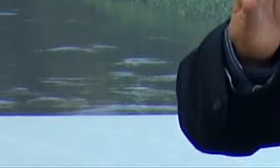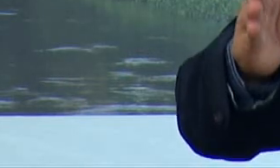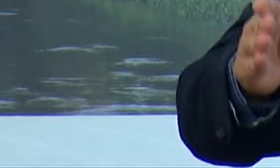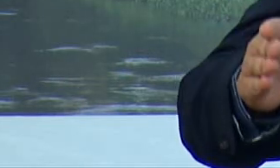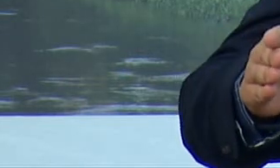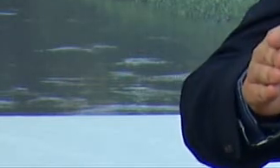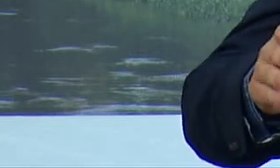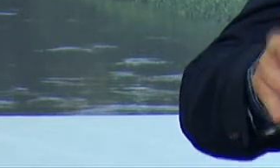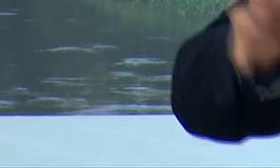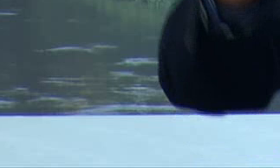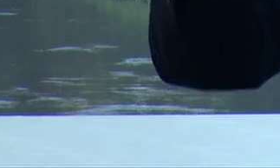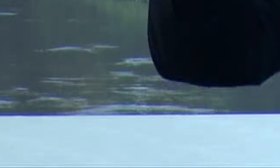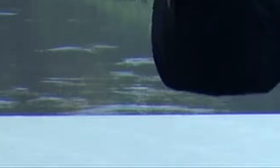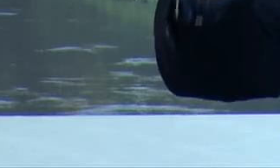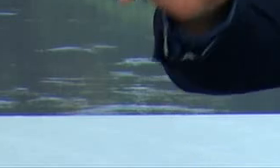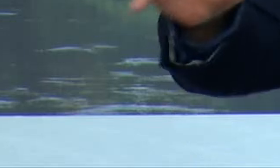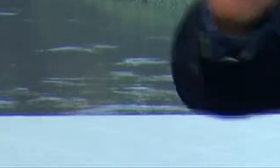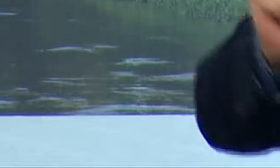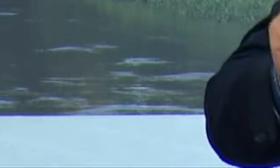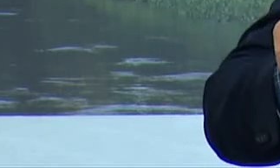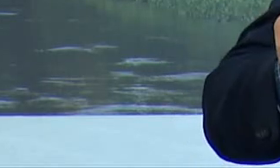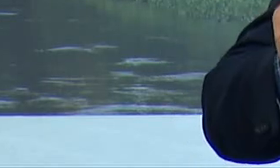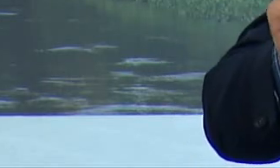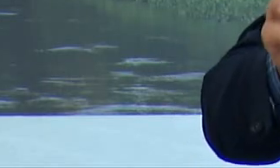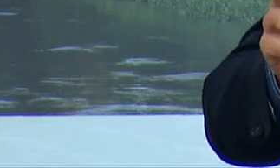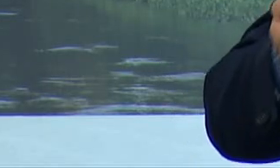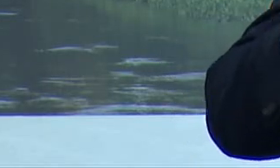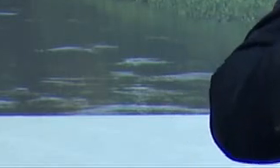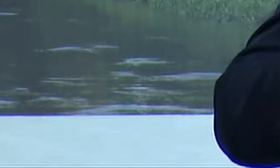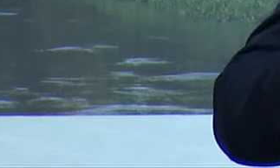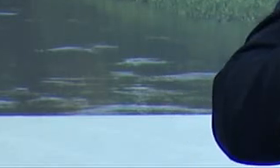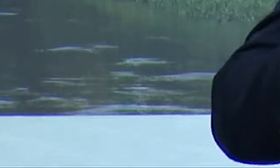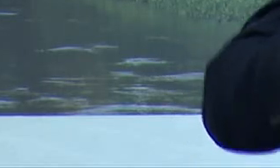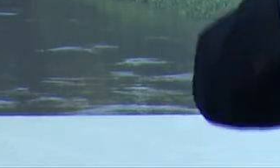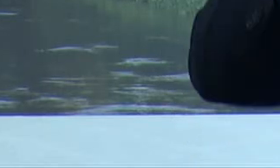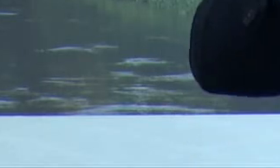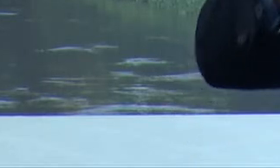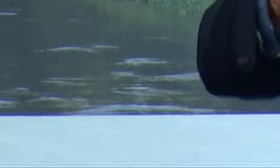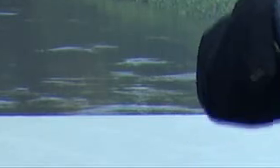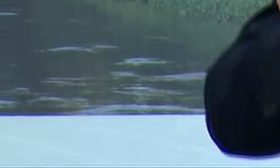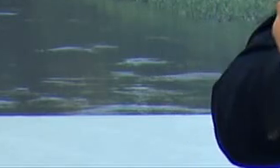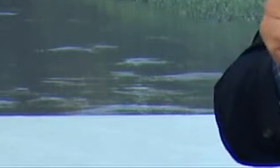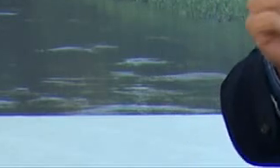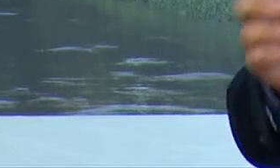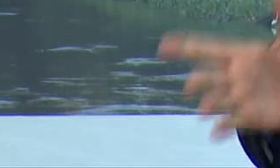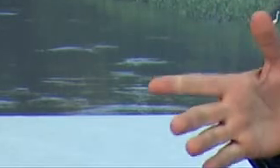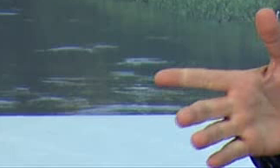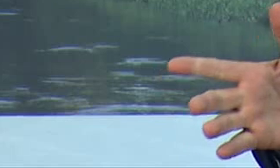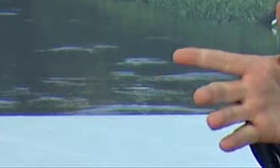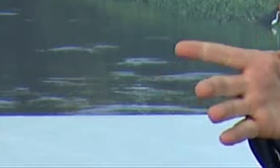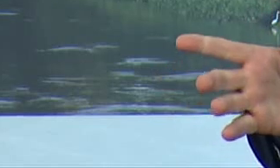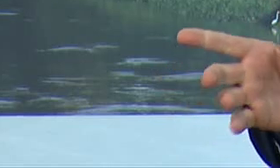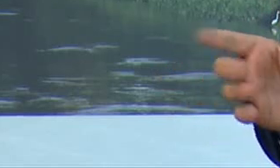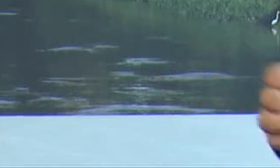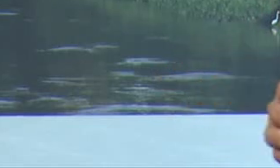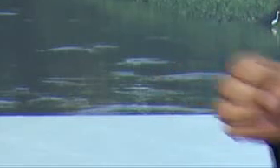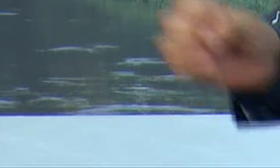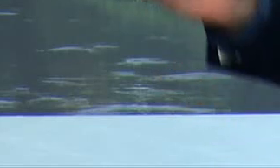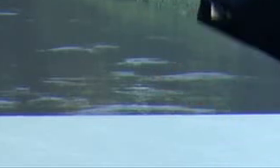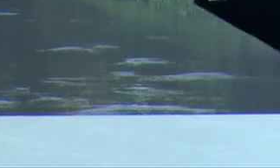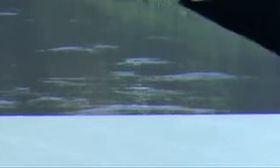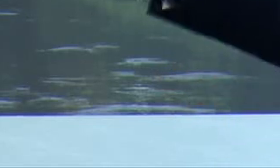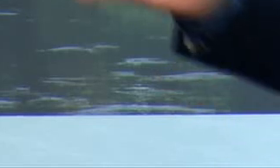das estradas. Aqueles que vendem palmito, aqueles comerciantes, Dini, que vendem o pastel das rodovias.